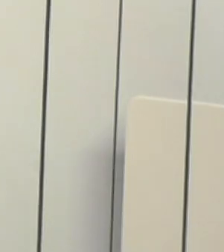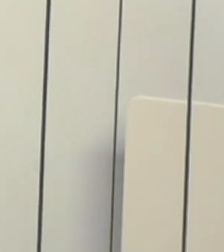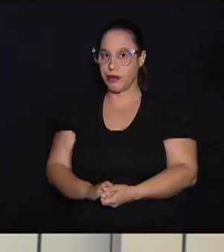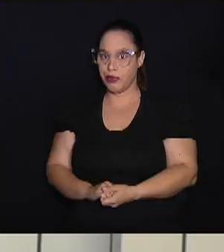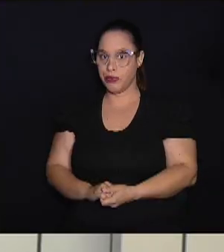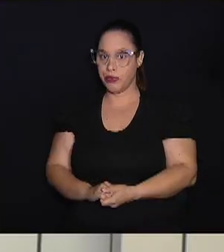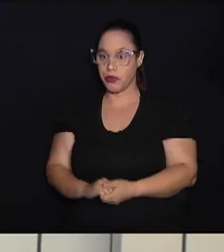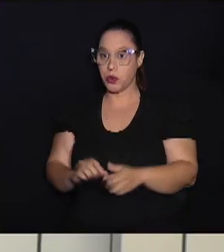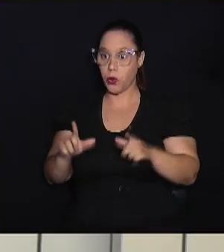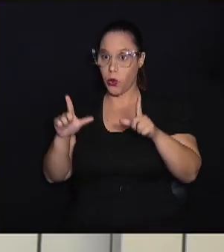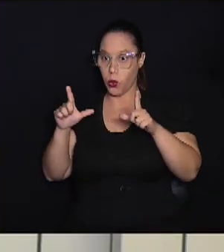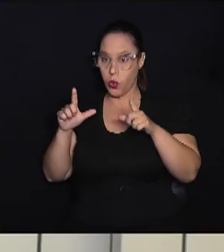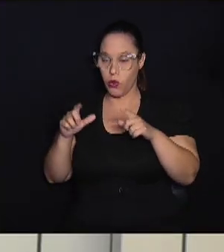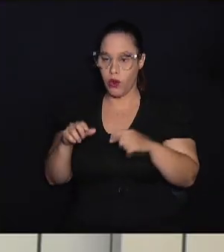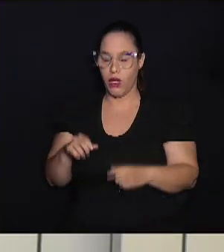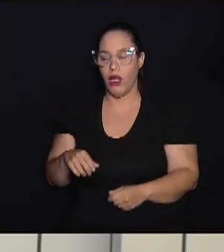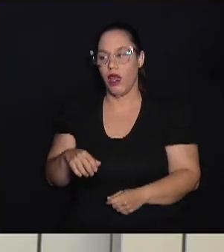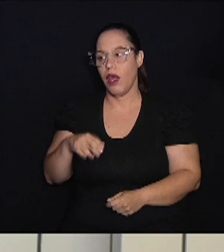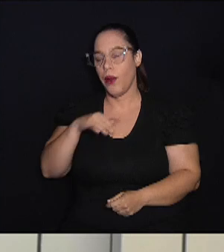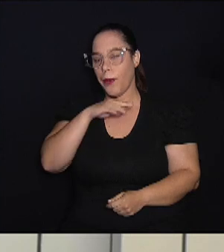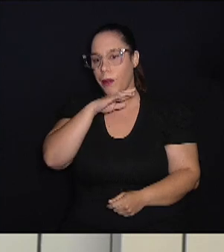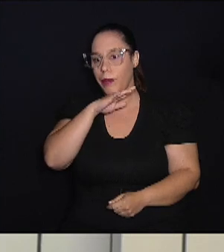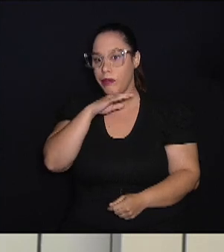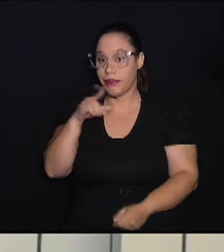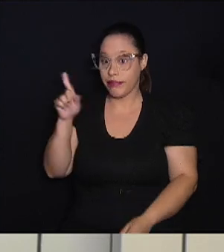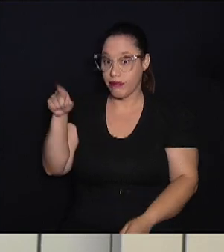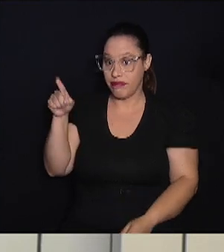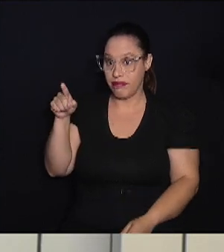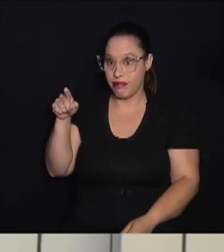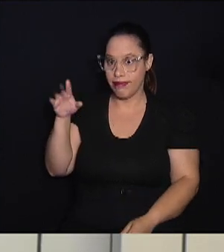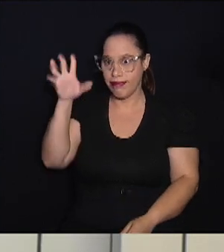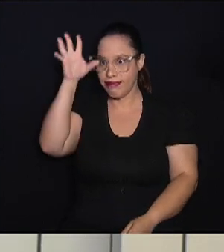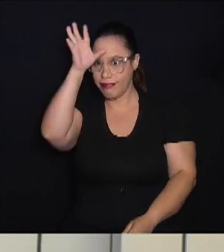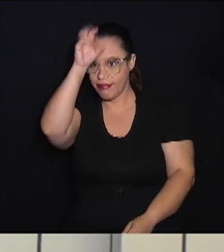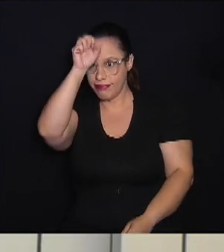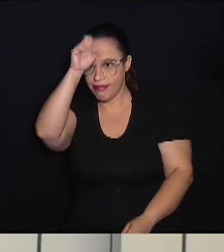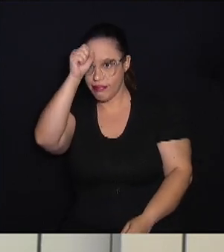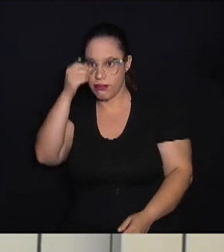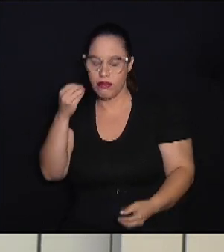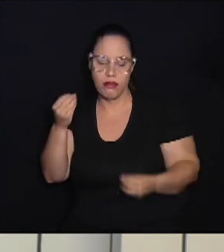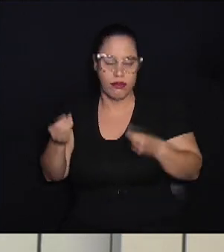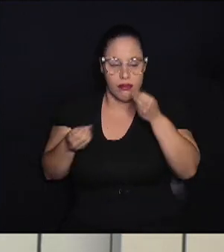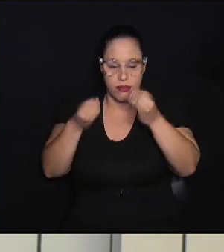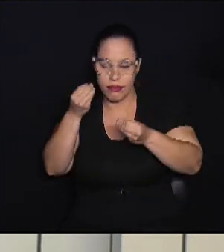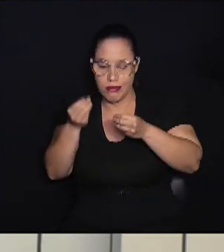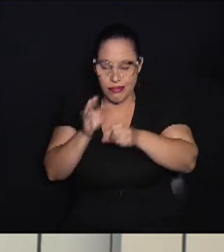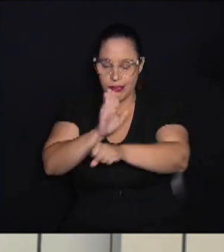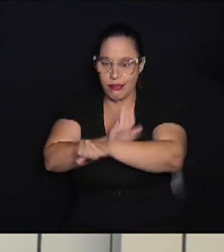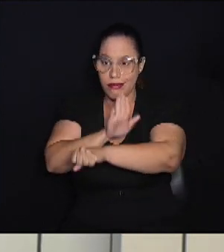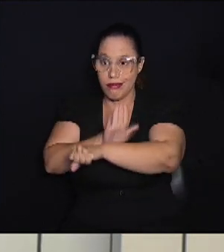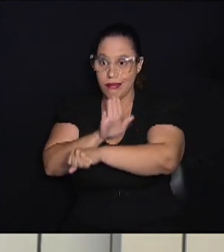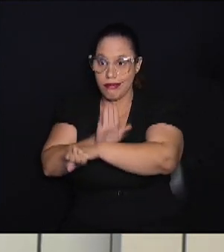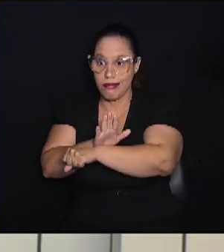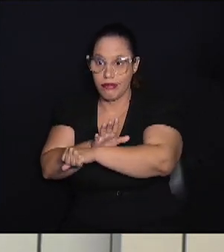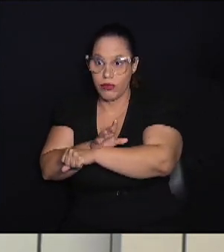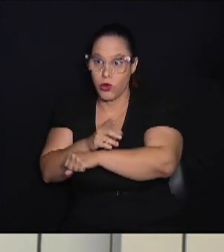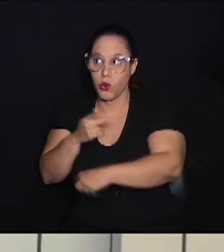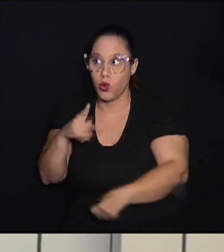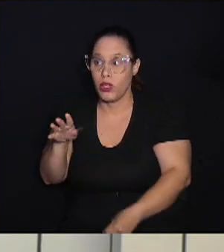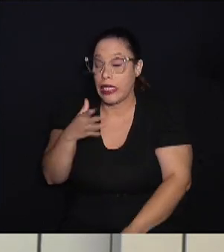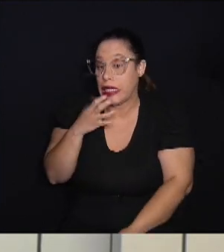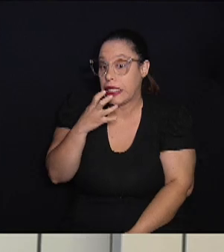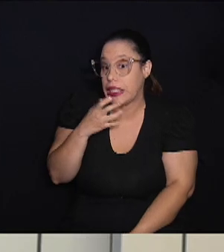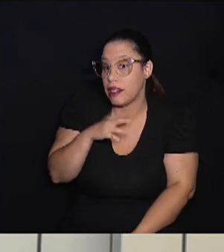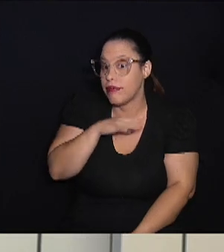No quadro É o Bicho desta semana, nós vamos aprender quais são os cuidados essenciais com o seu pet